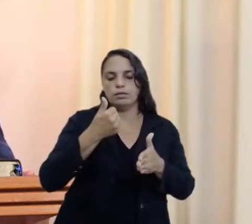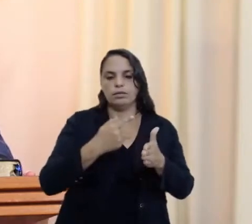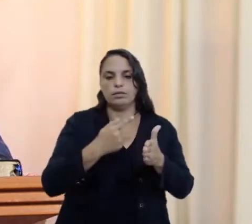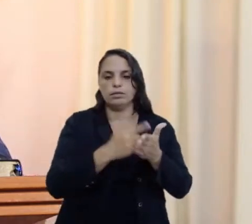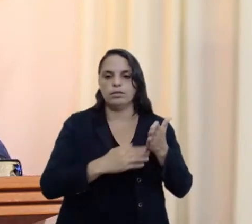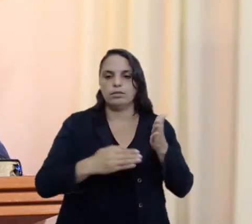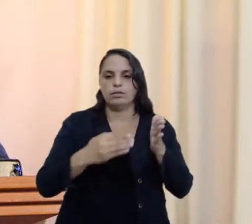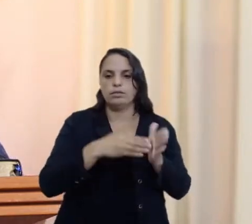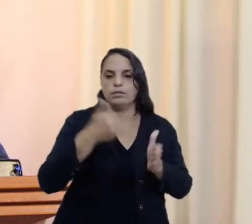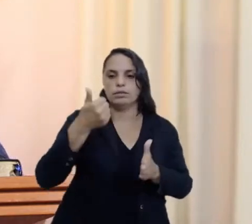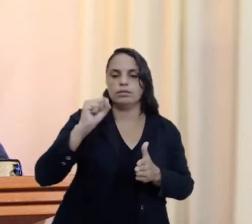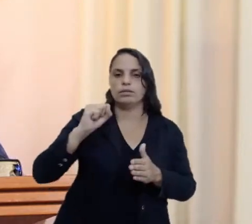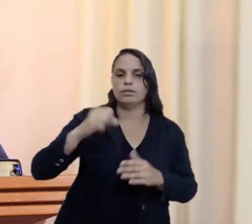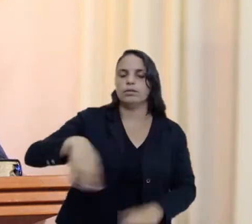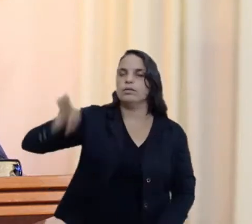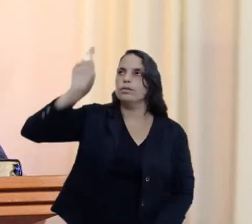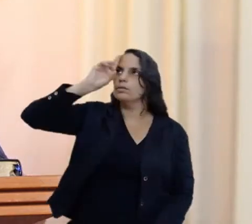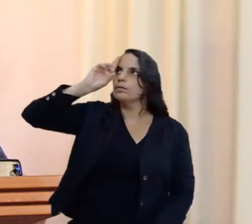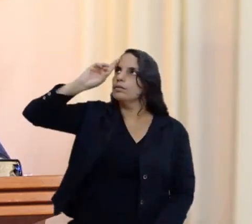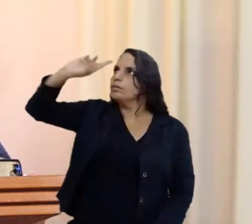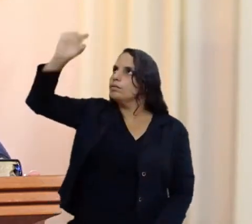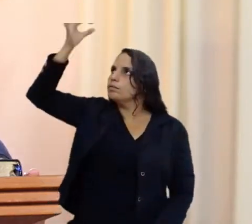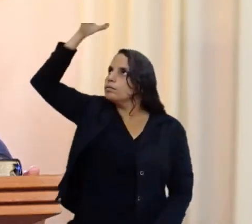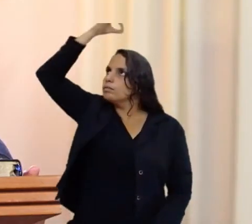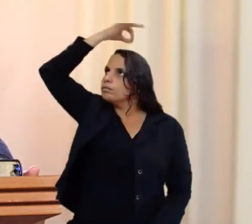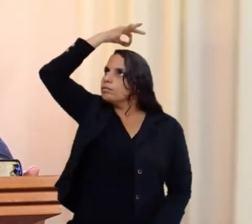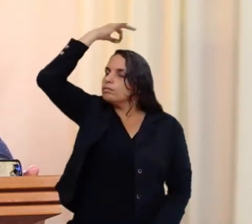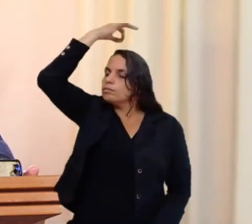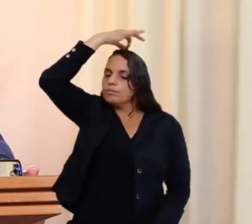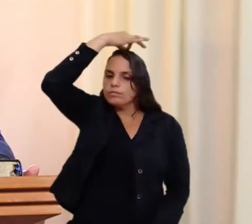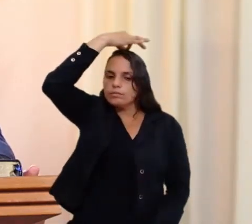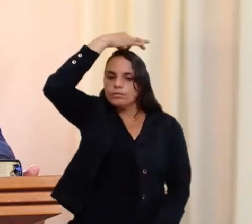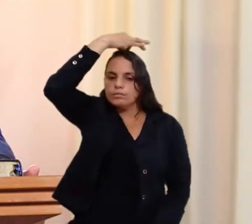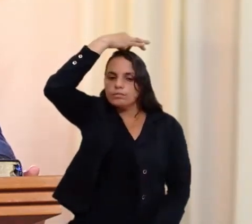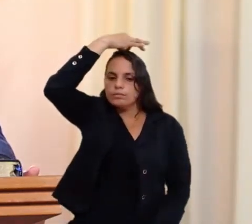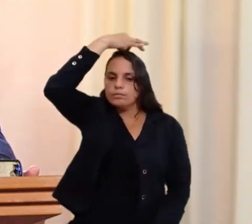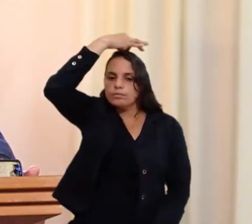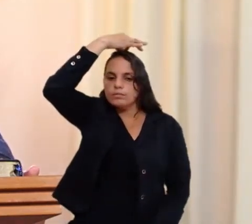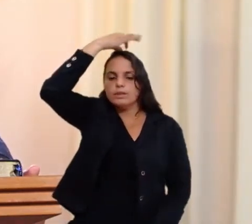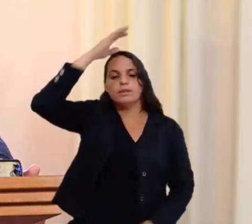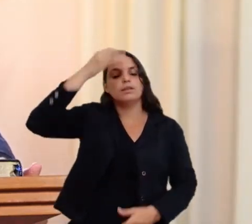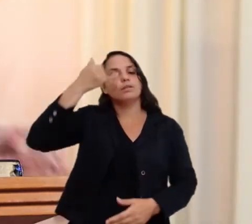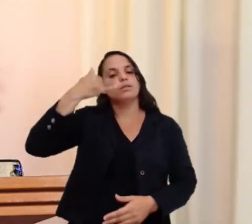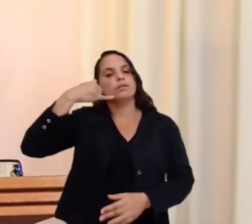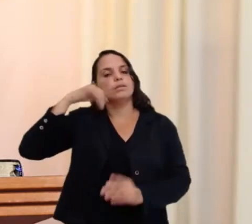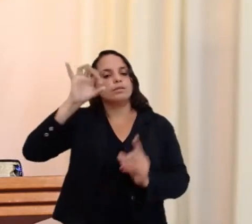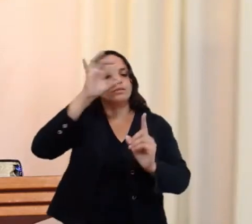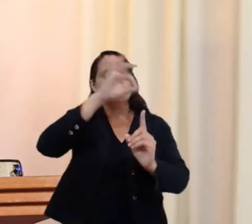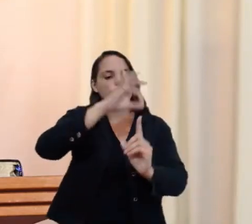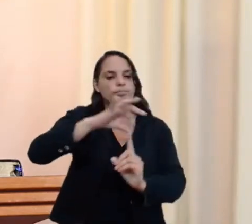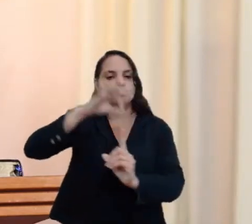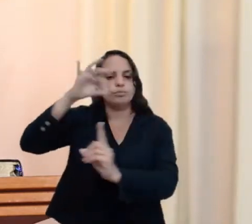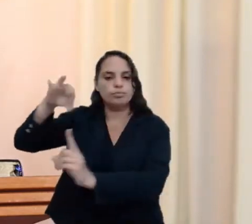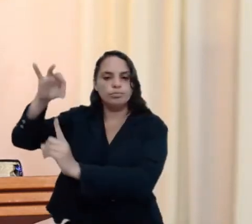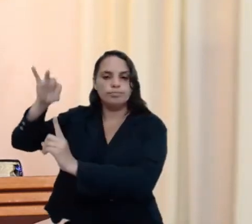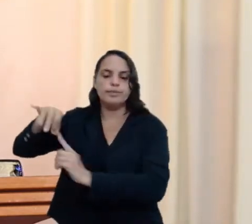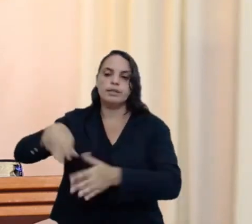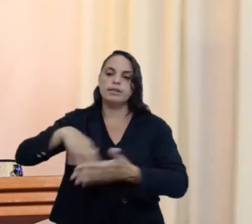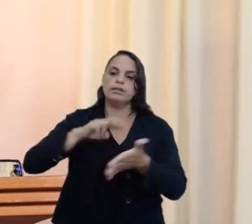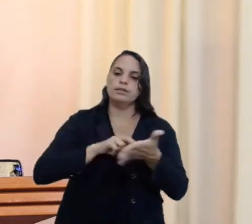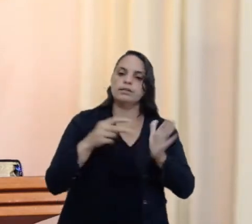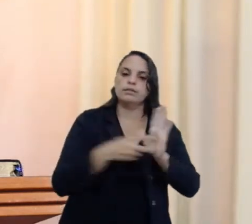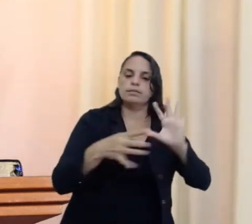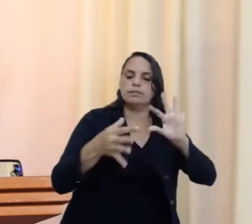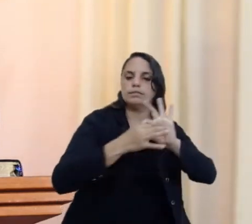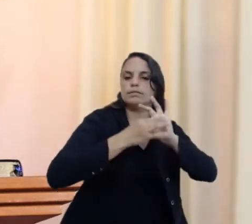Espírito, e onde está o Espírito do Senhor, aí a liberdade. O apóstolo Paulo está falando aqui